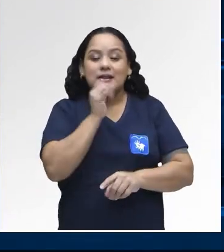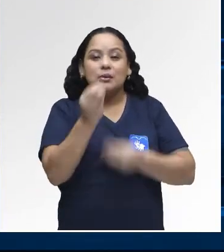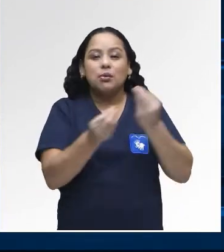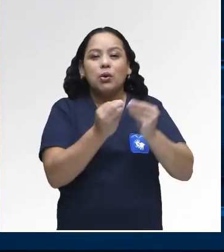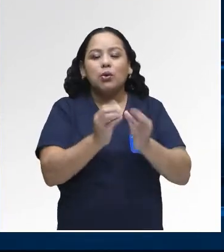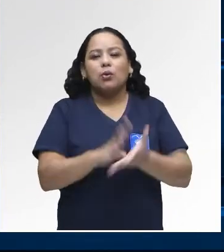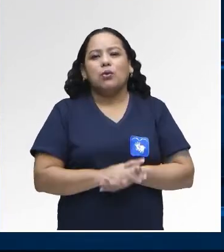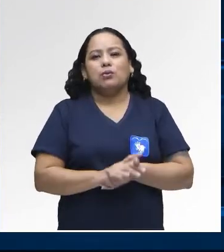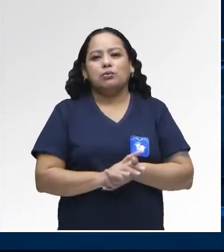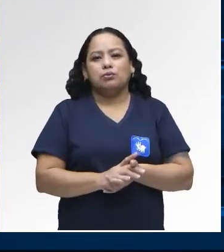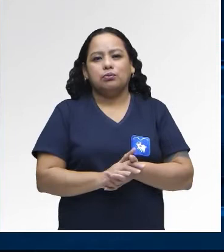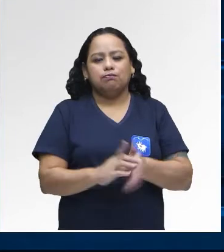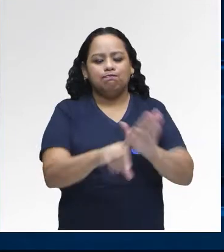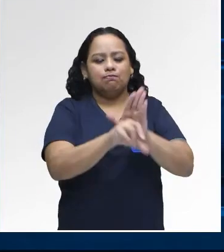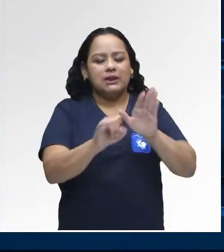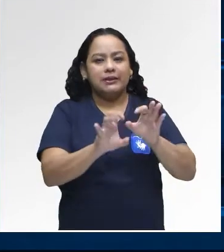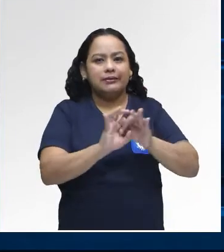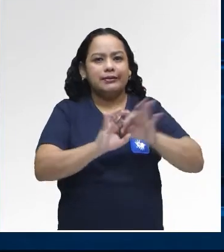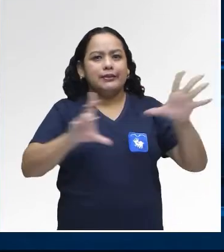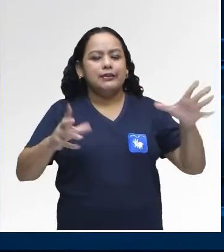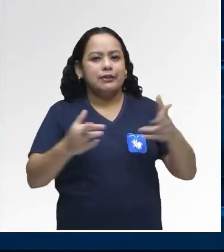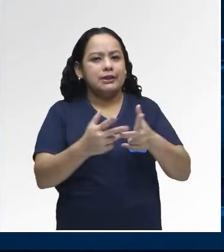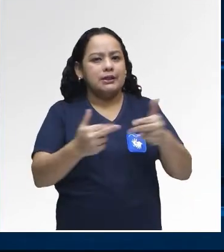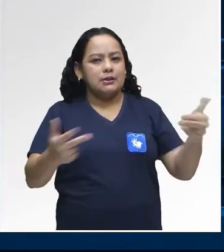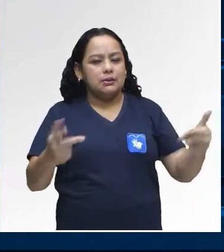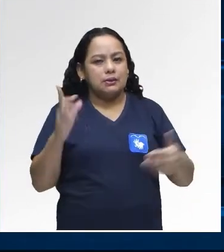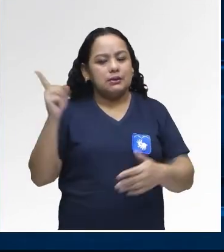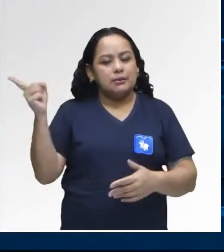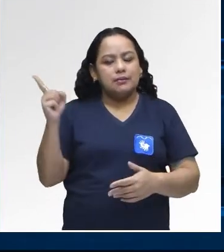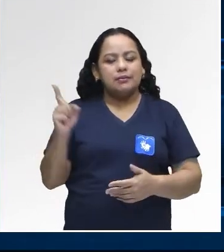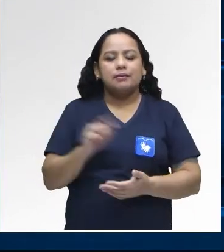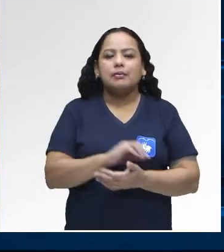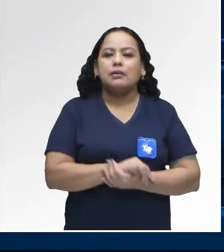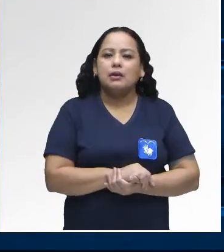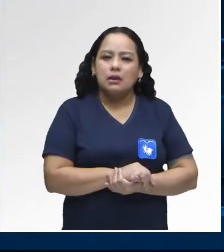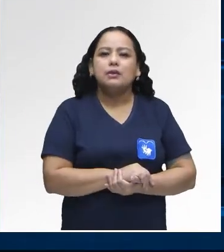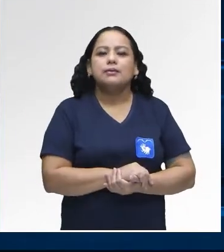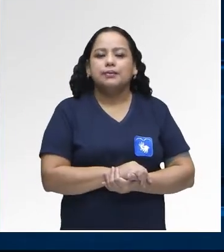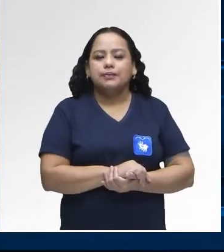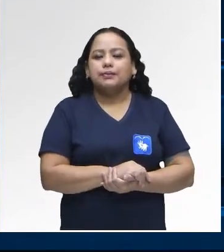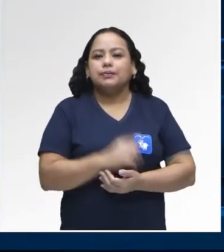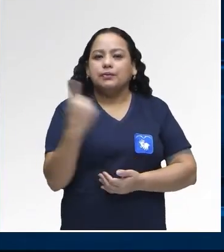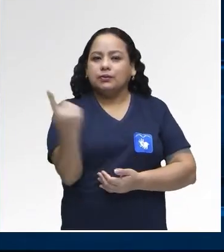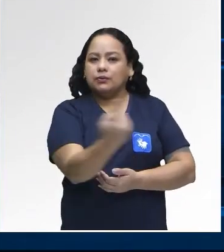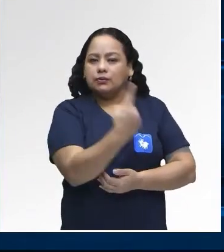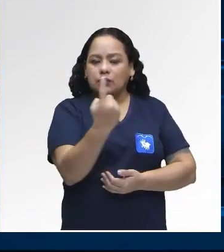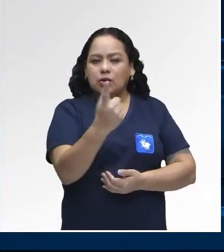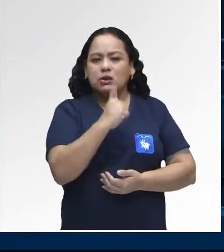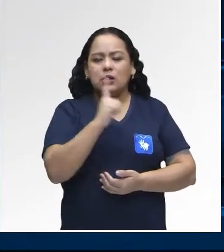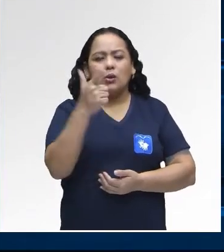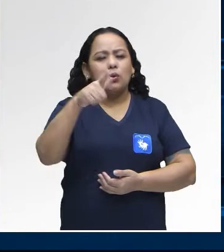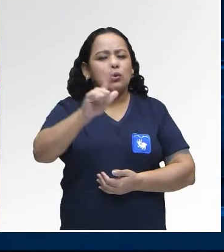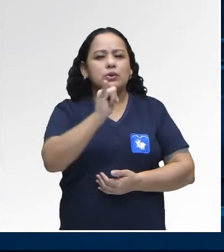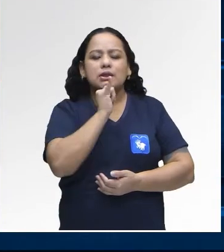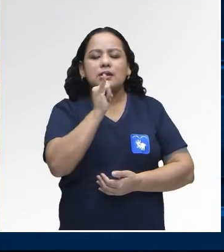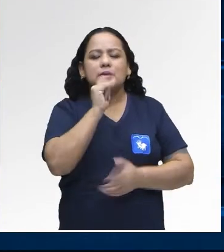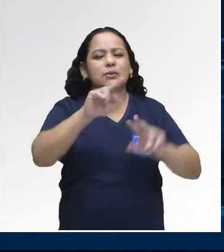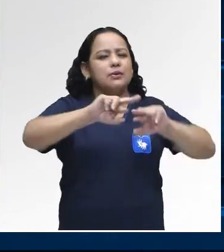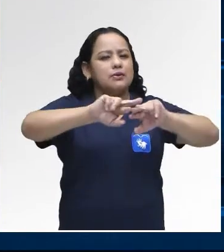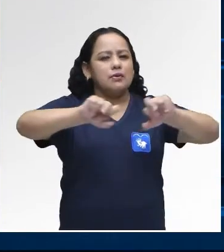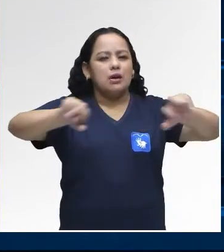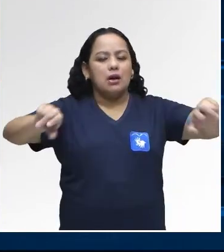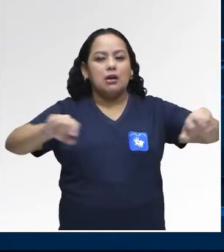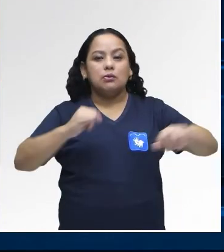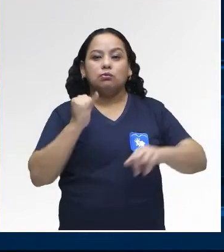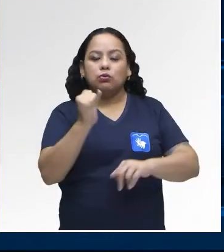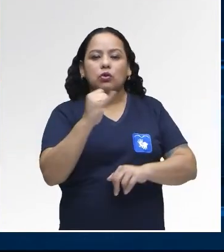drogas lícitas, tá? E entre outros, nós temos vários outros exemplos. Então, o que é importante